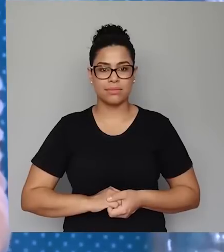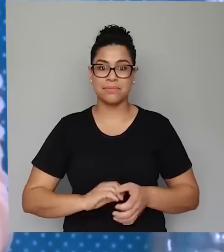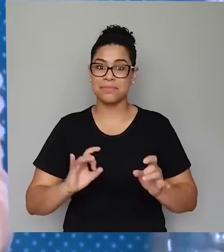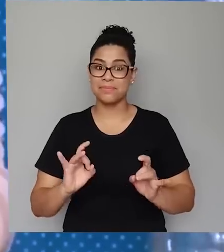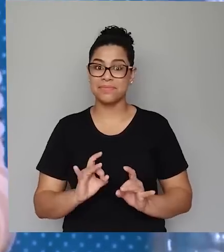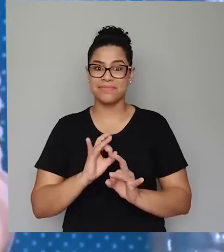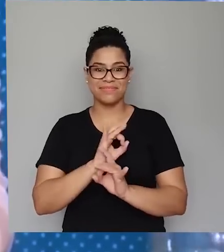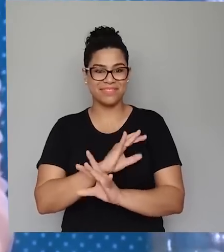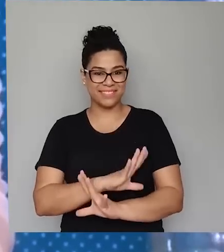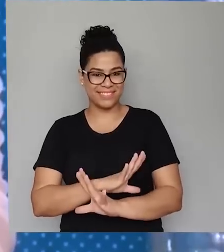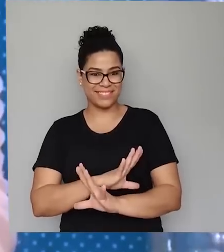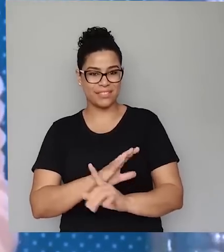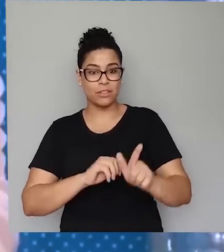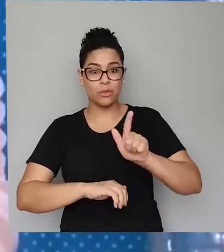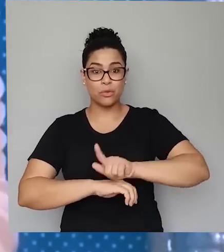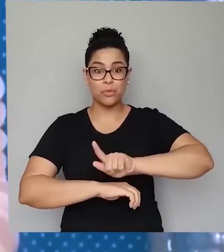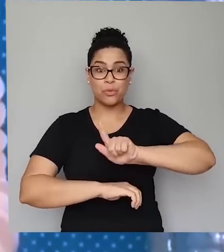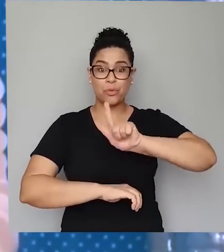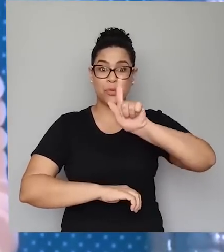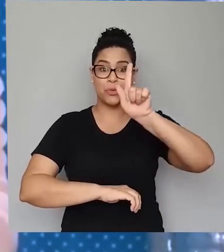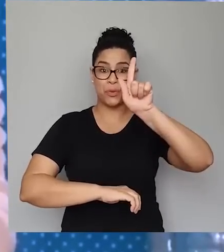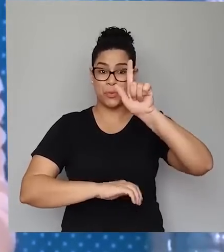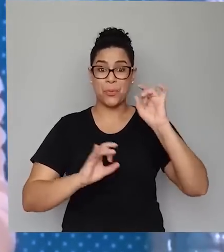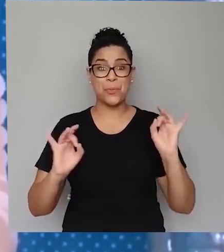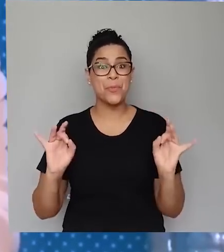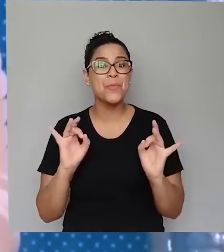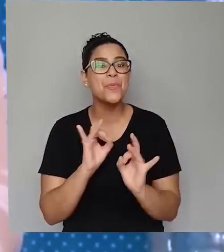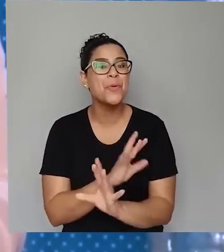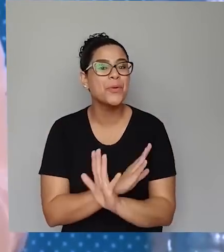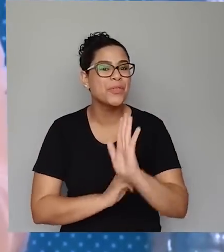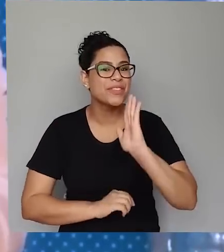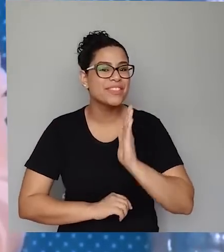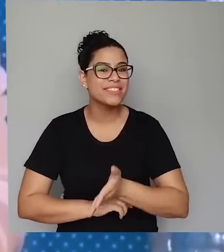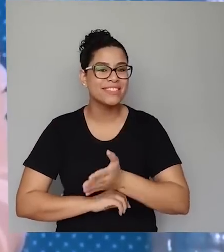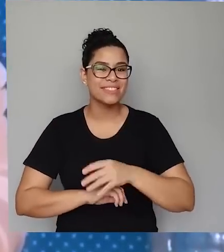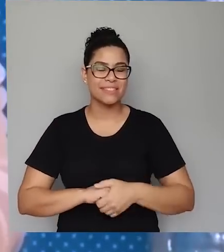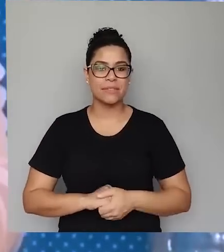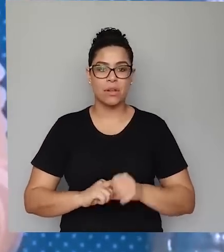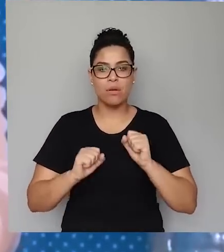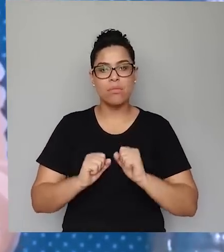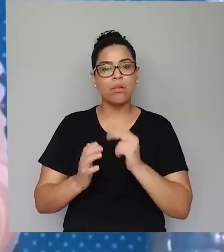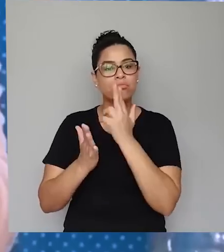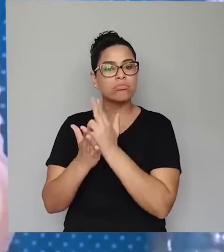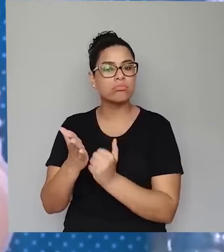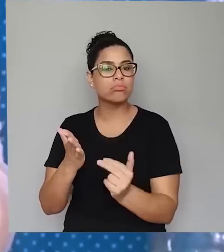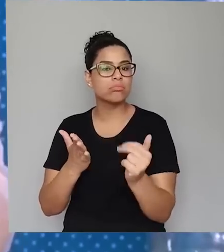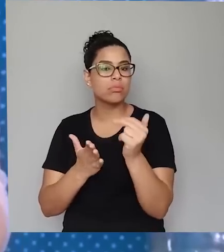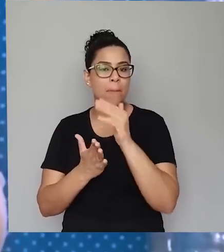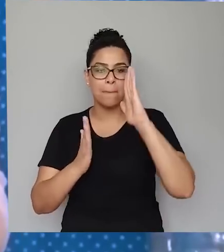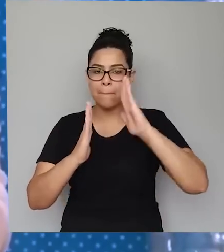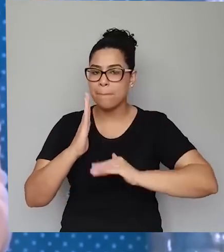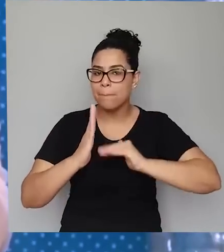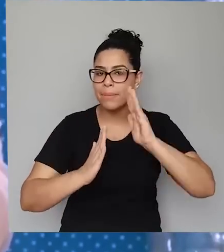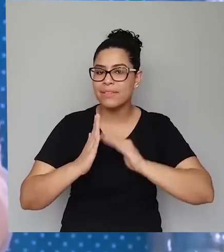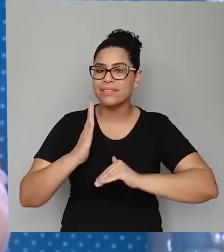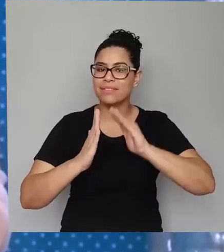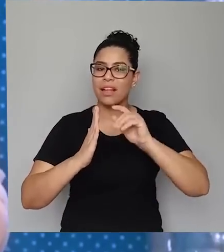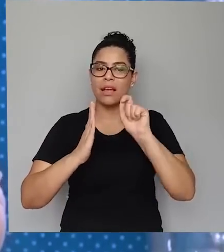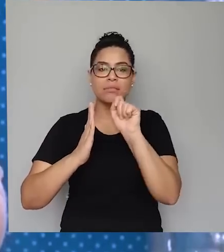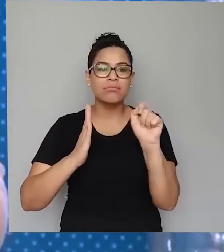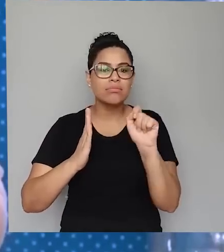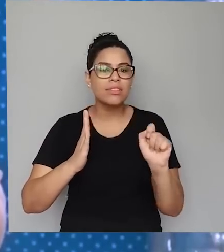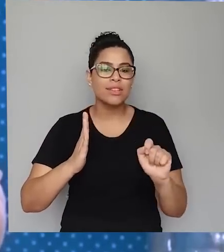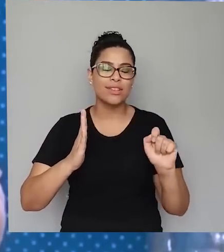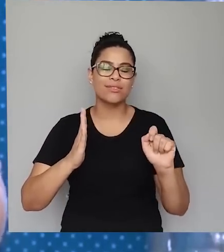Pronto! O seu foguete, nosso foguete está pronto. Você pode desenhar, pintar, escrever